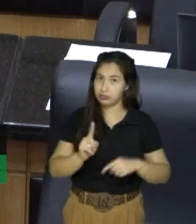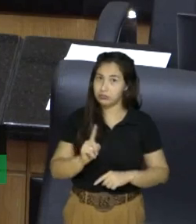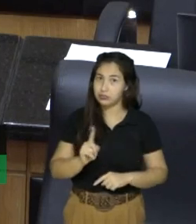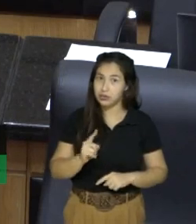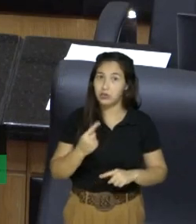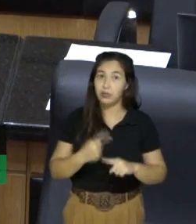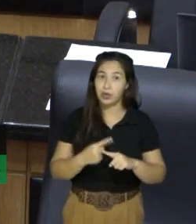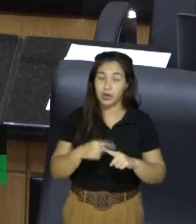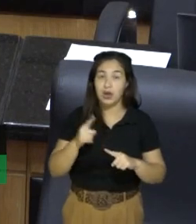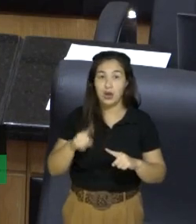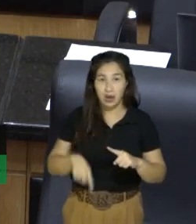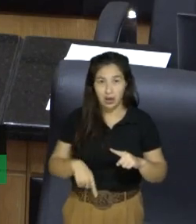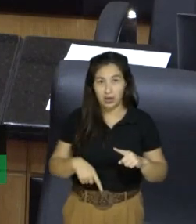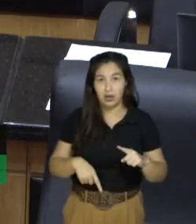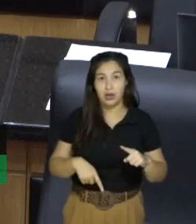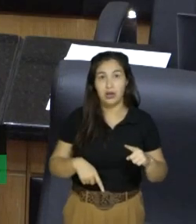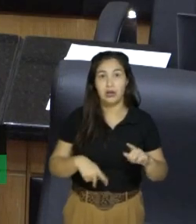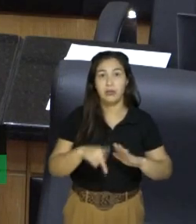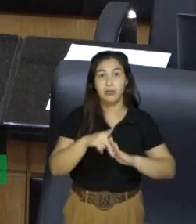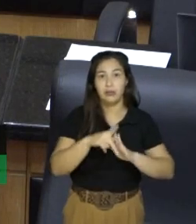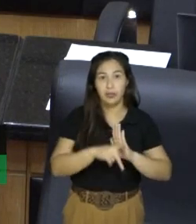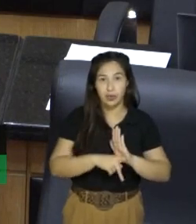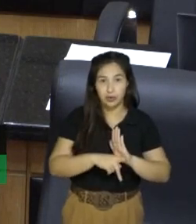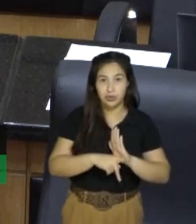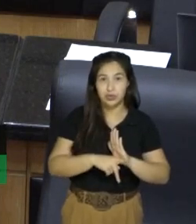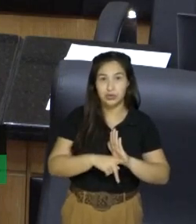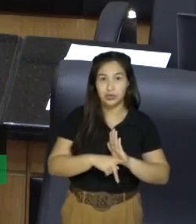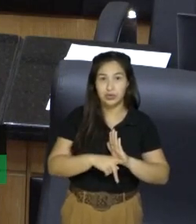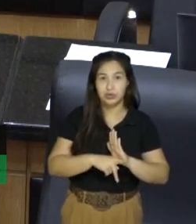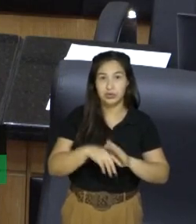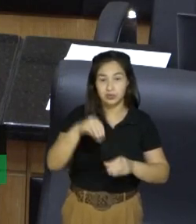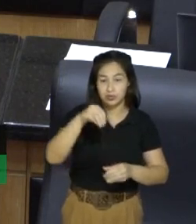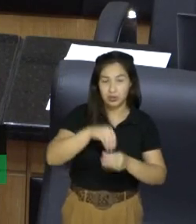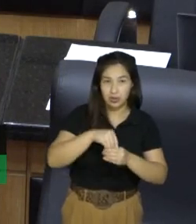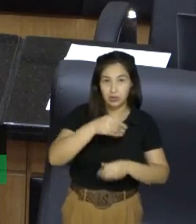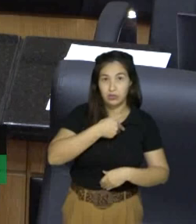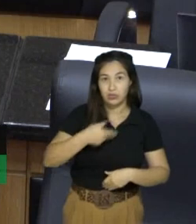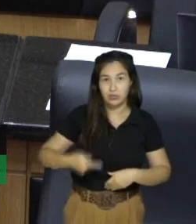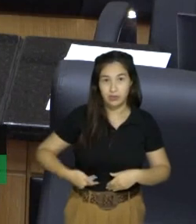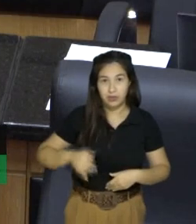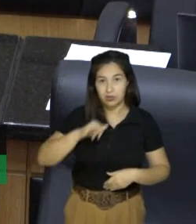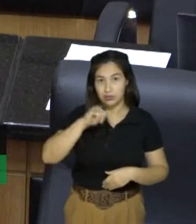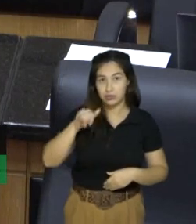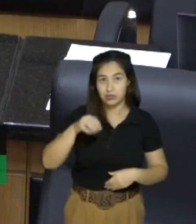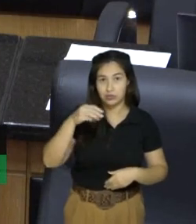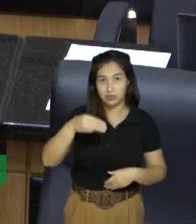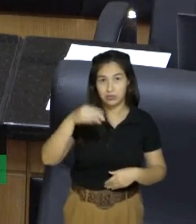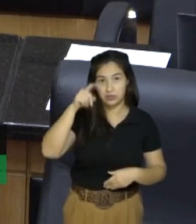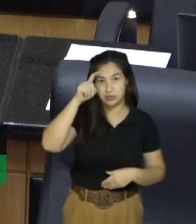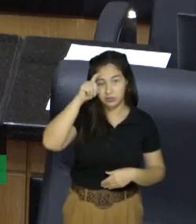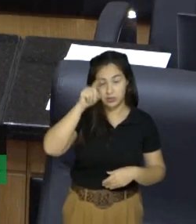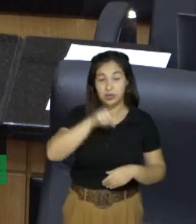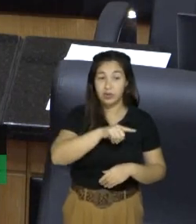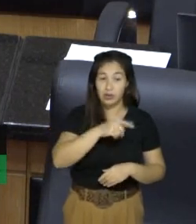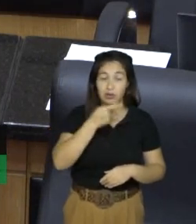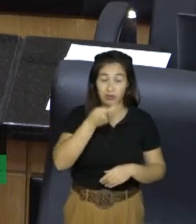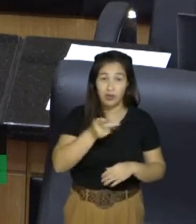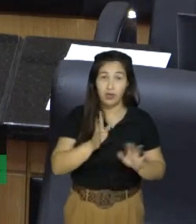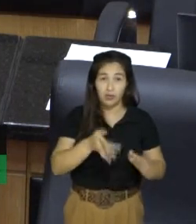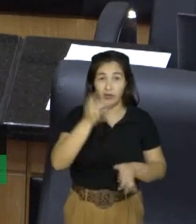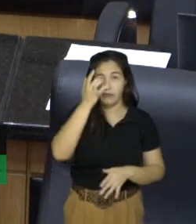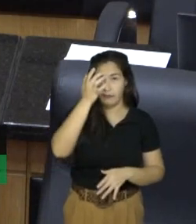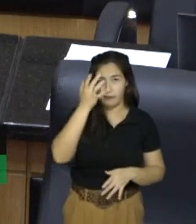é um projeto que tá no plano de governo do Jorginho Melo Ele sempre disse isso e que vai viabilizar e vai viabilizar com